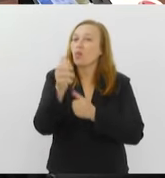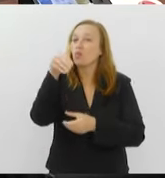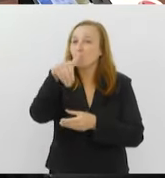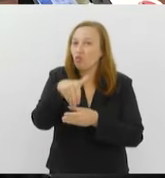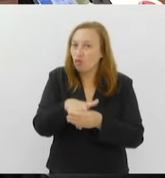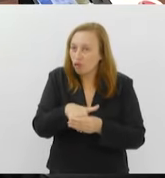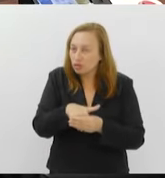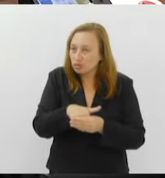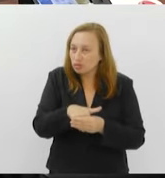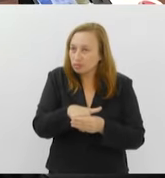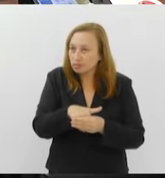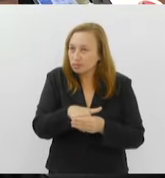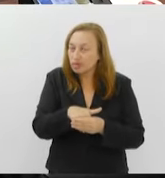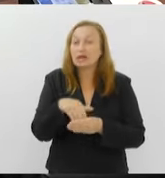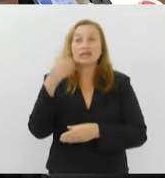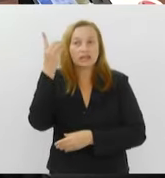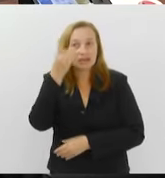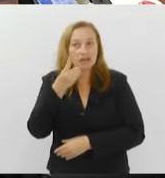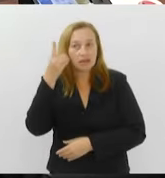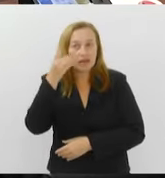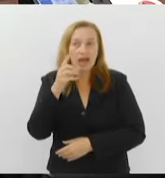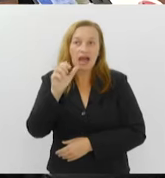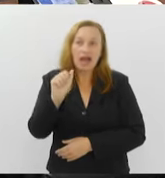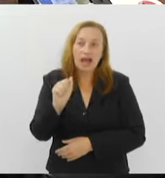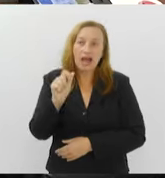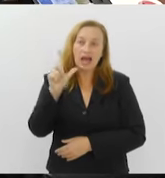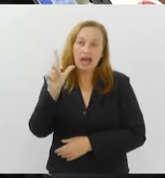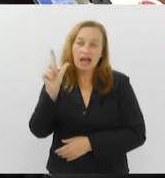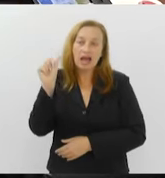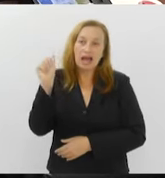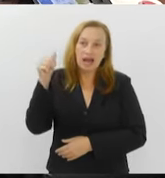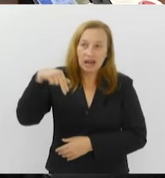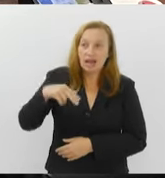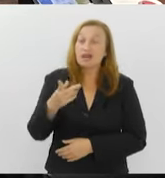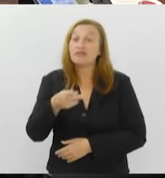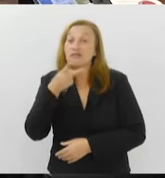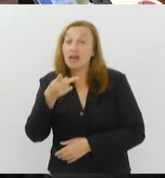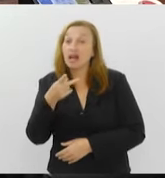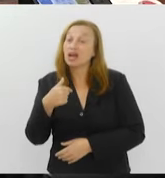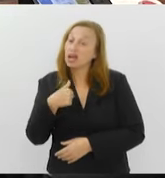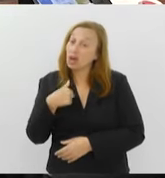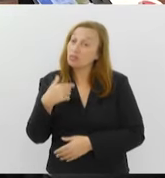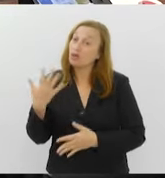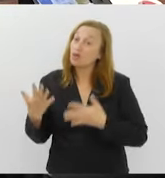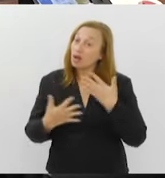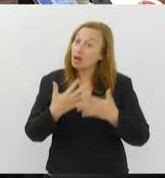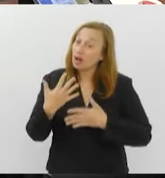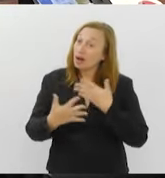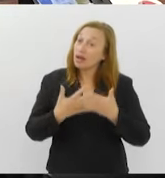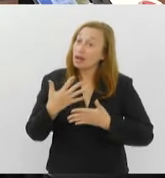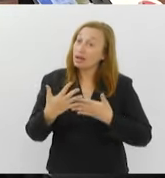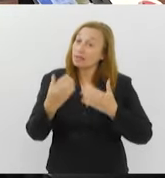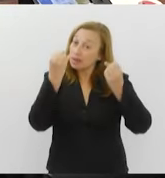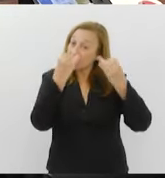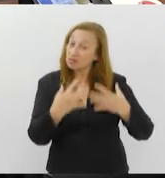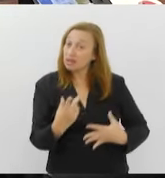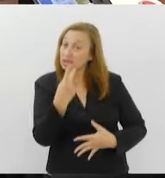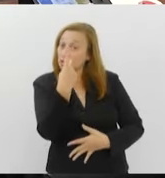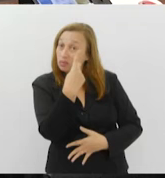voto do deputado Alan e dizer que eu estou contemplado pela explicação que ele